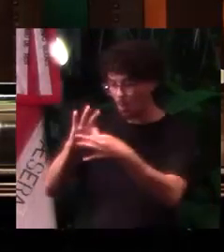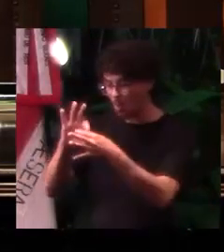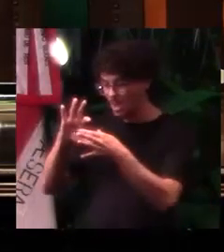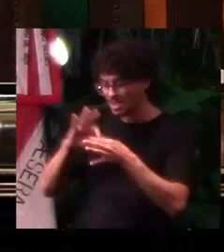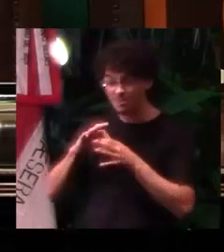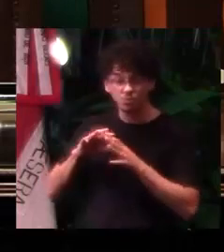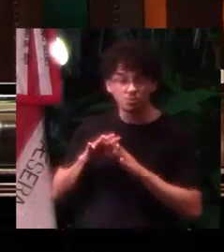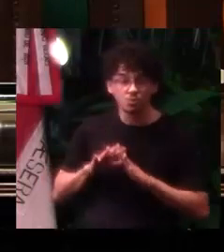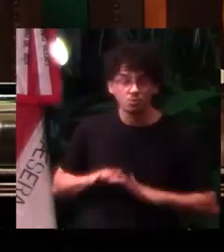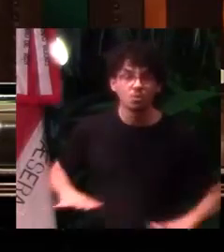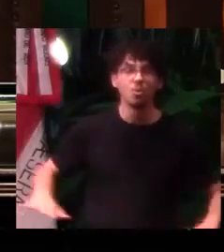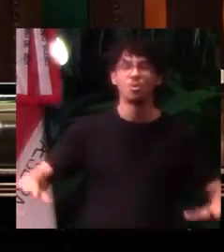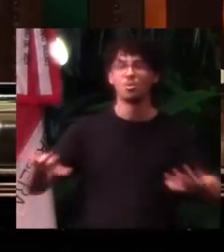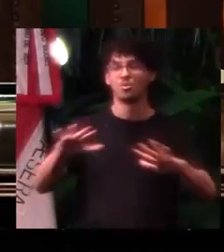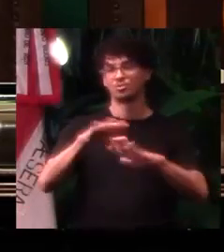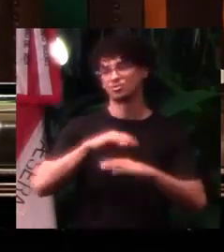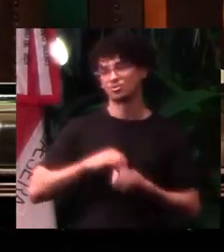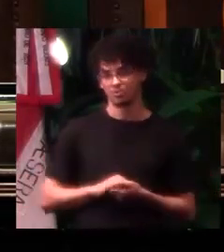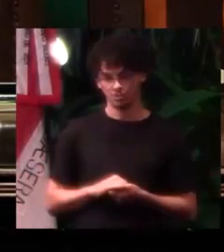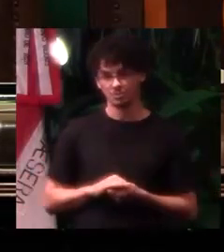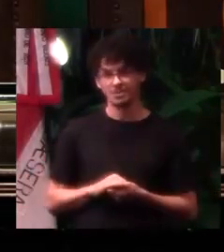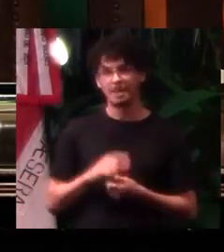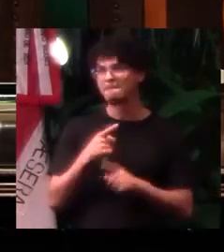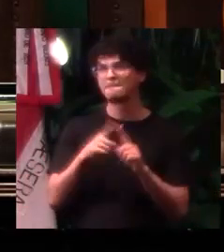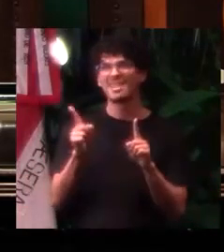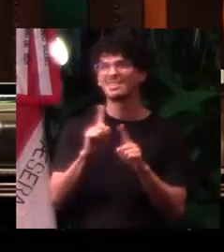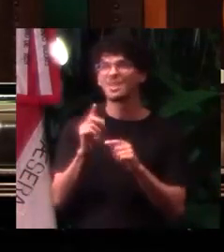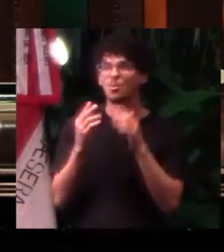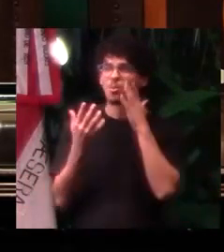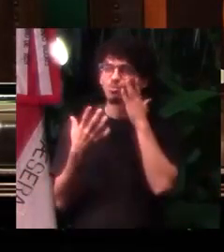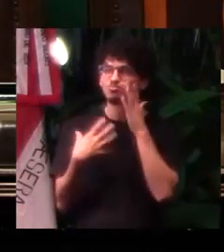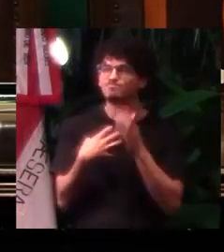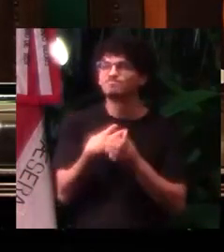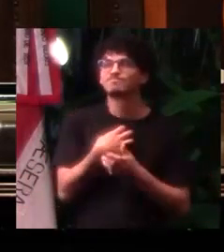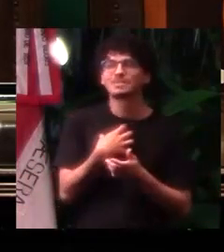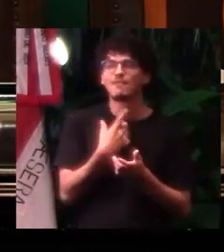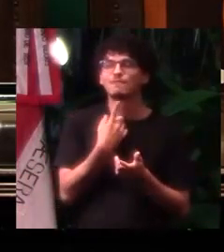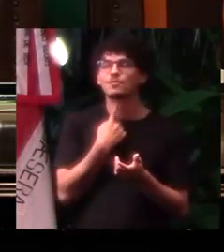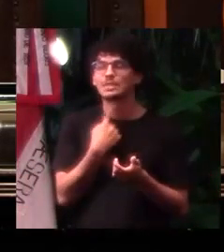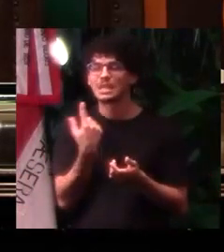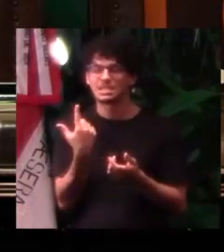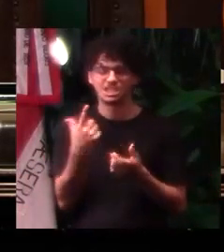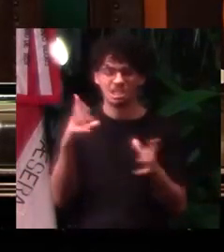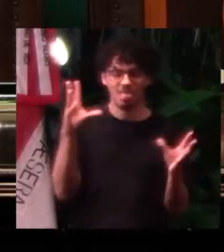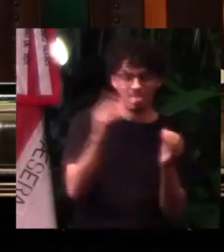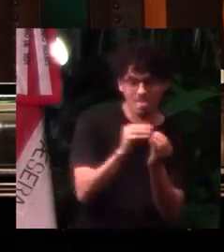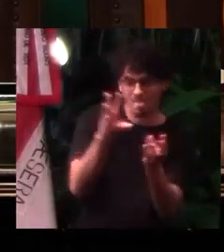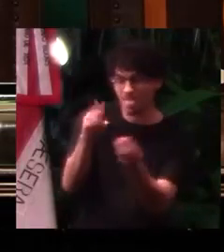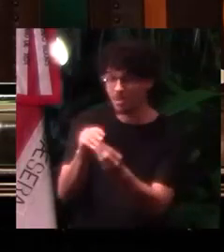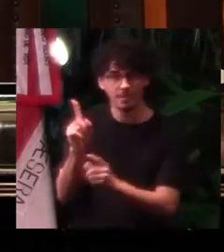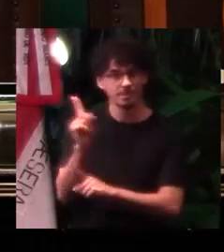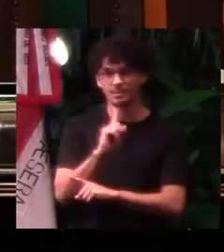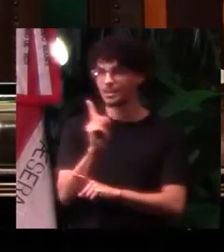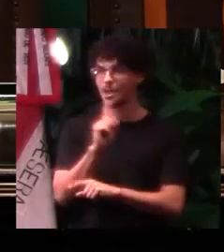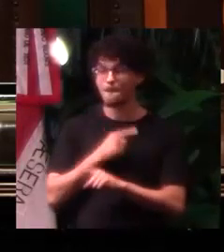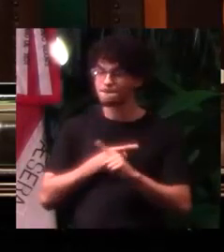sem uma pretensão de sintetizá-los, mas ao mesmo tempo propiciando